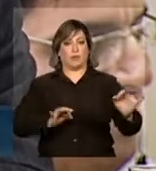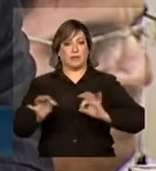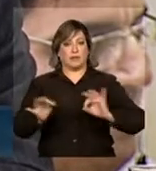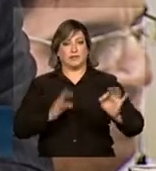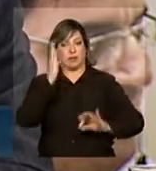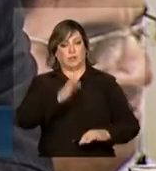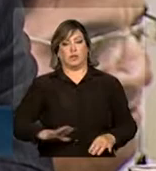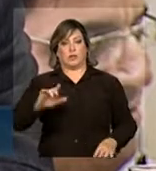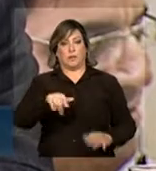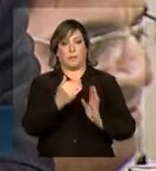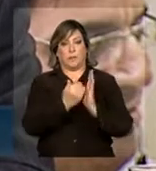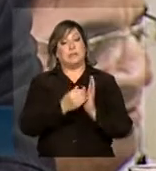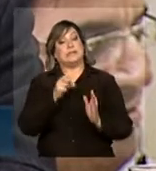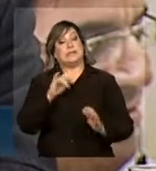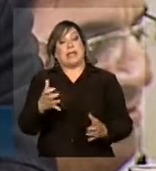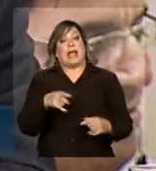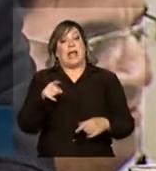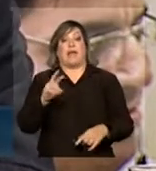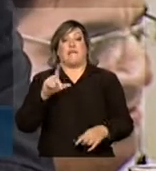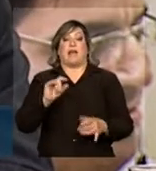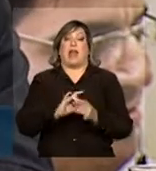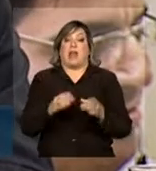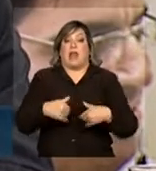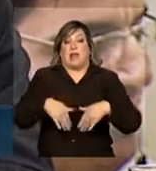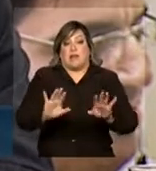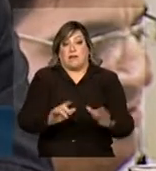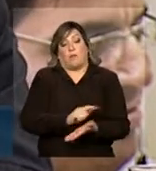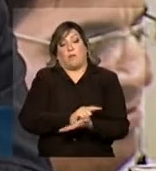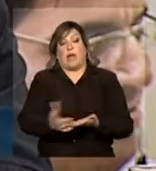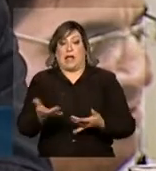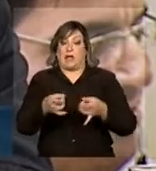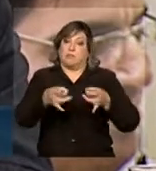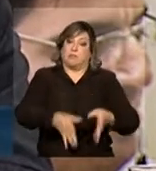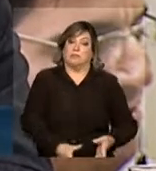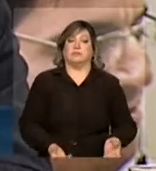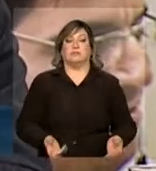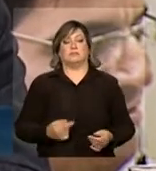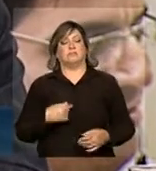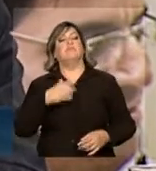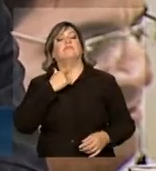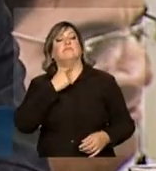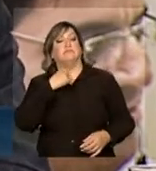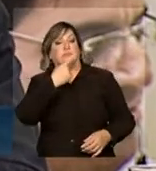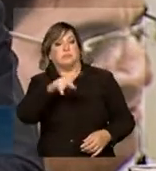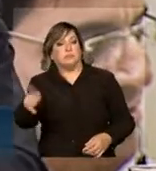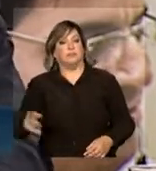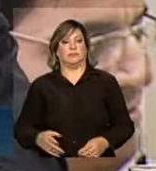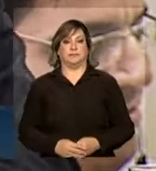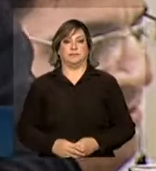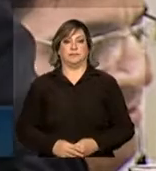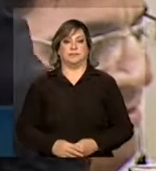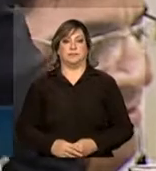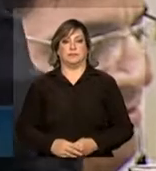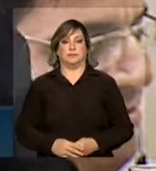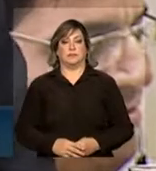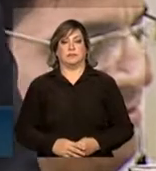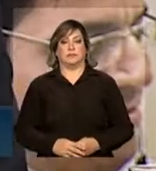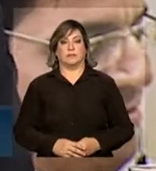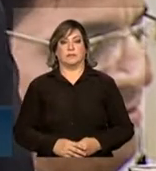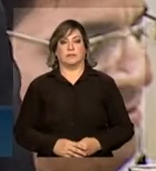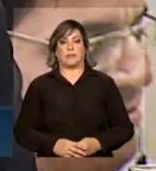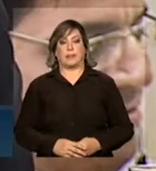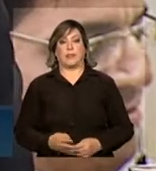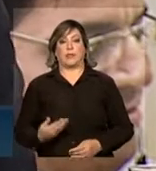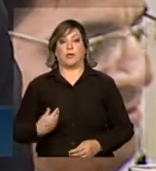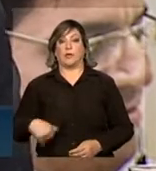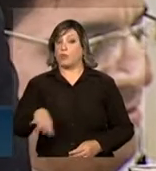programa caso queira que essa vaga esteja disponível pros médicos que estão selecionando agora né Eh nós